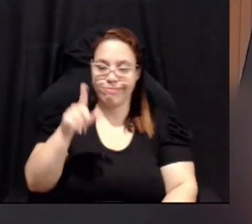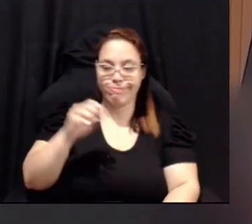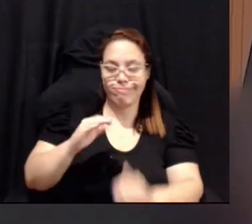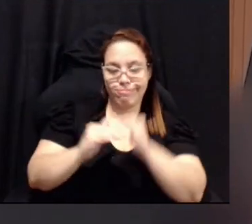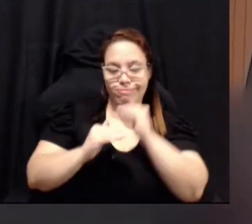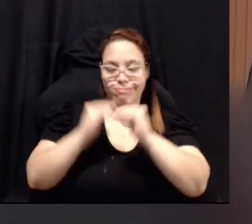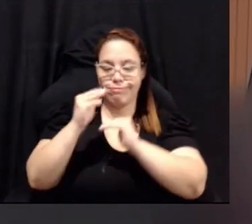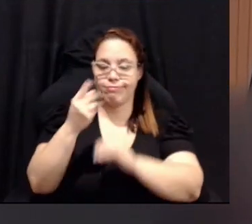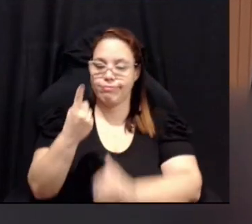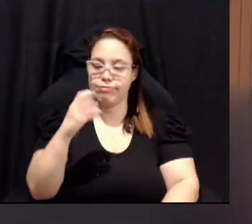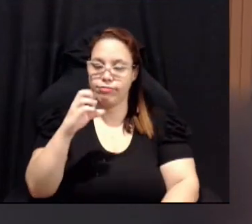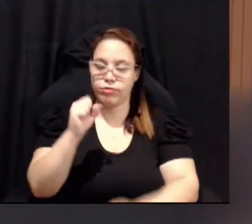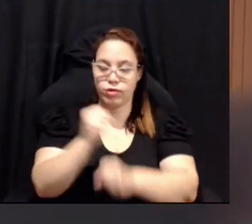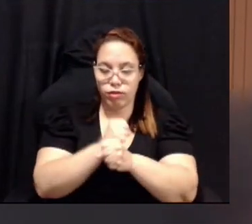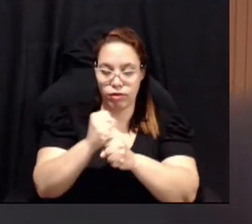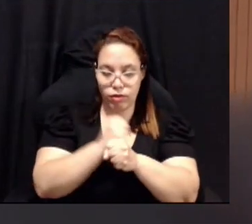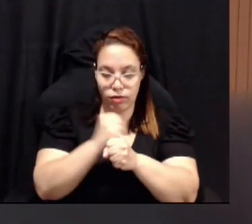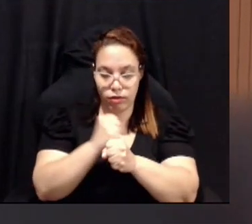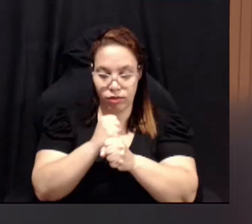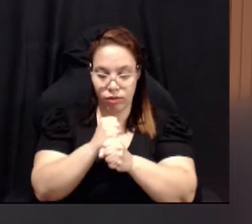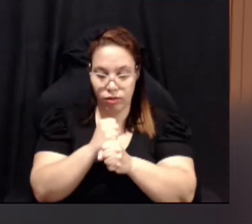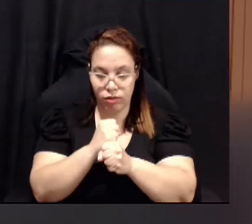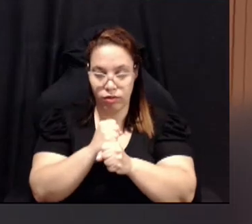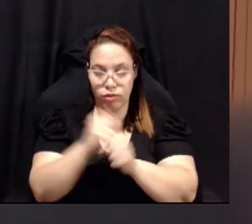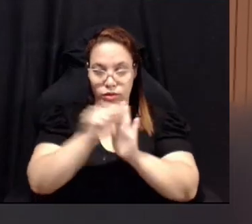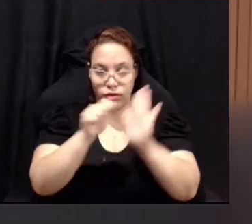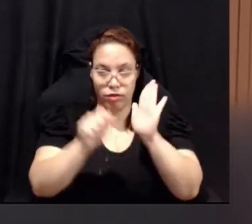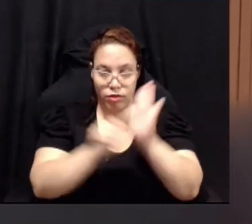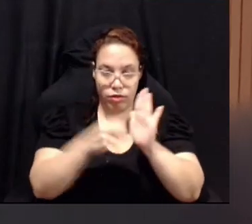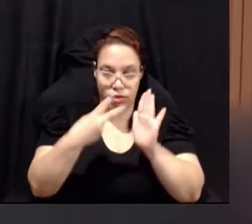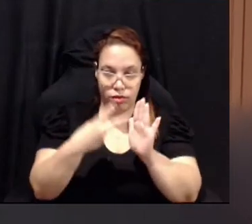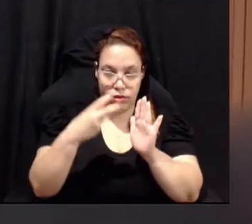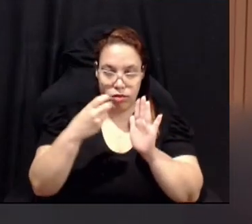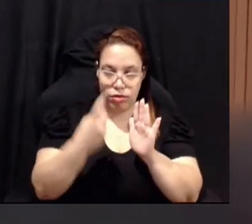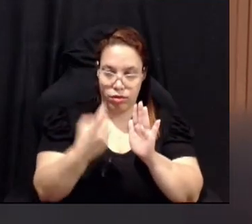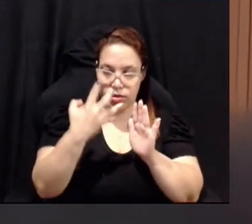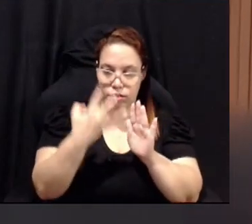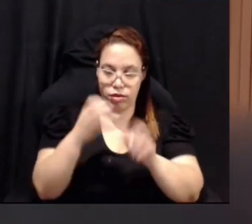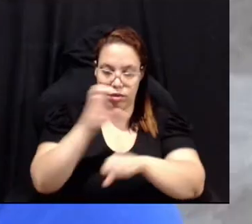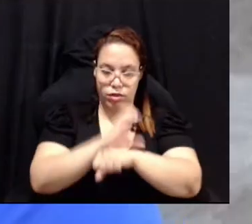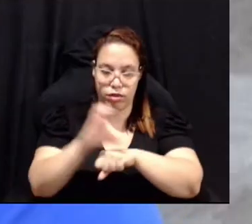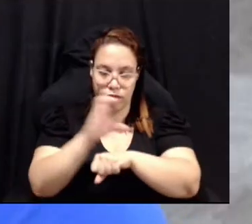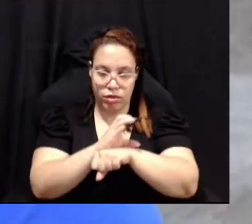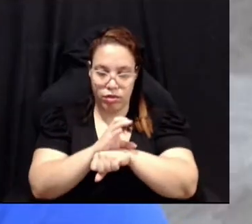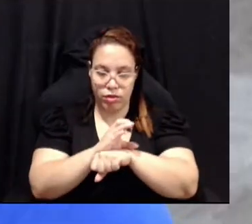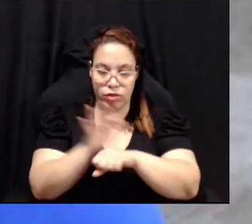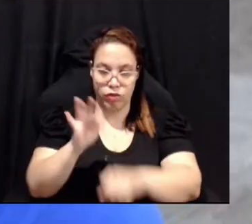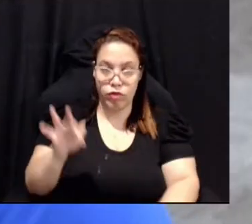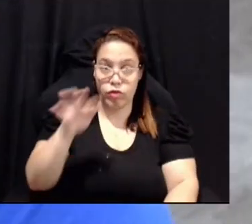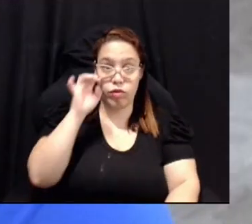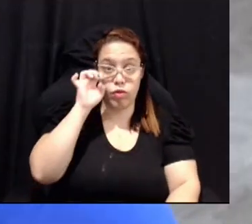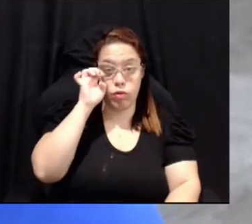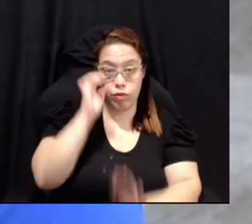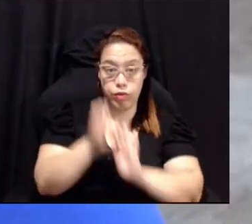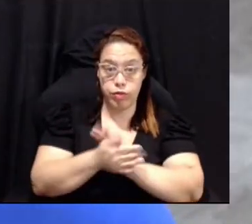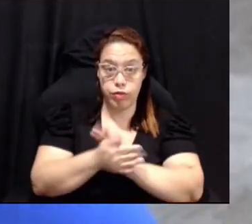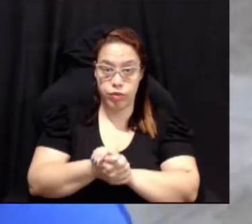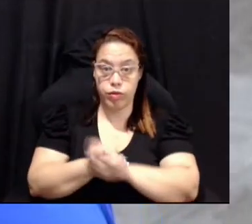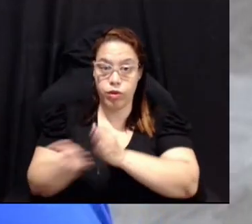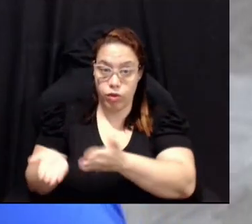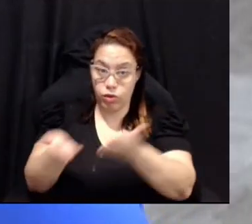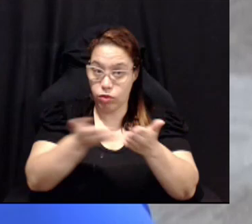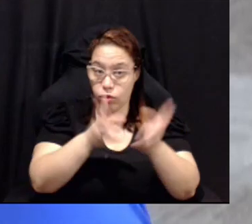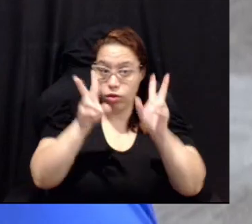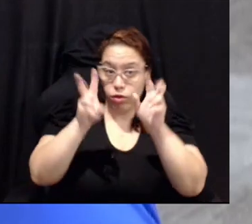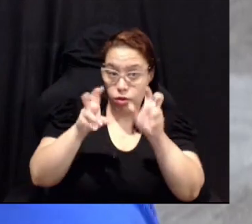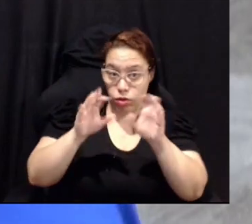10 anos, de acordo com o artigo 214 da Constituição Federal. Trazer as questões mais